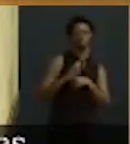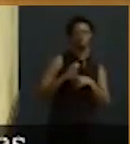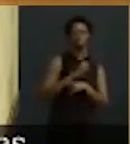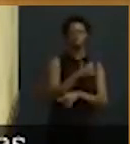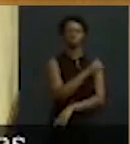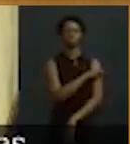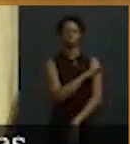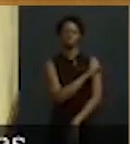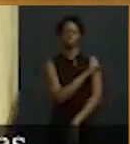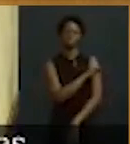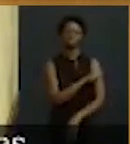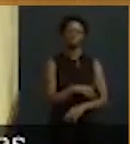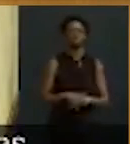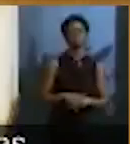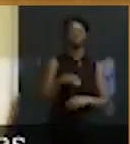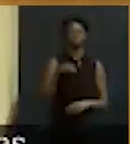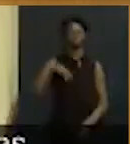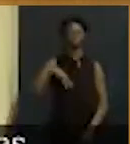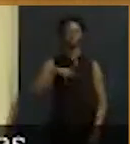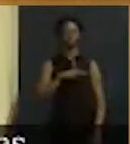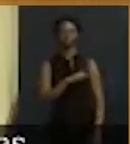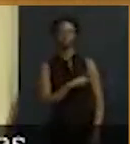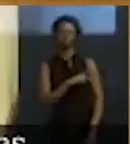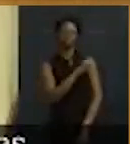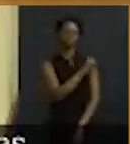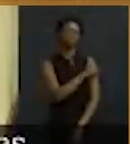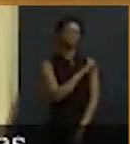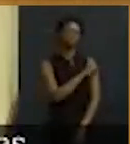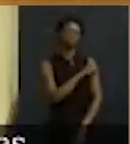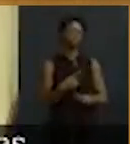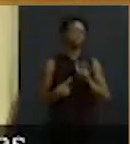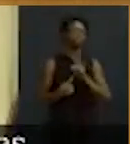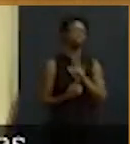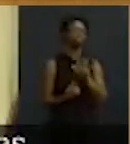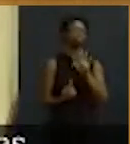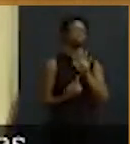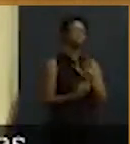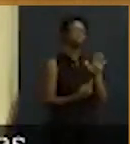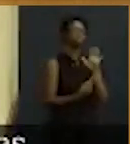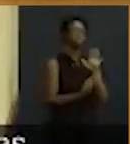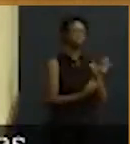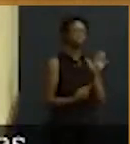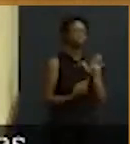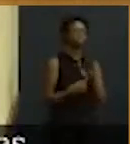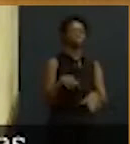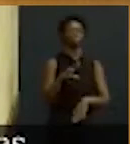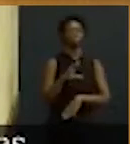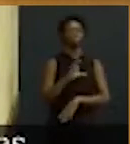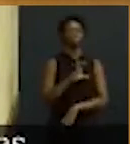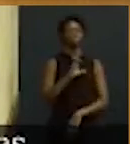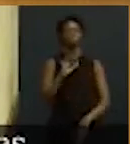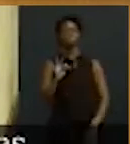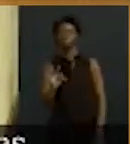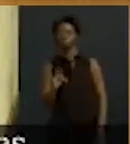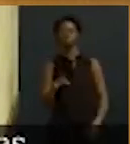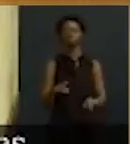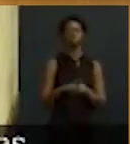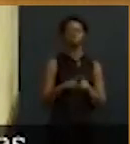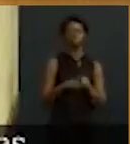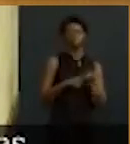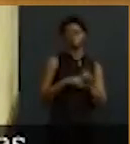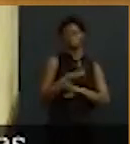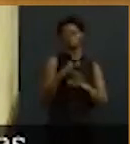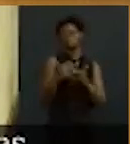Janeiro. O Ministério Público do Estado do Rio de Janeiro tem dado prova de que seu assento constitucional e suas atribuições e garantias